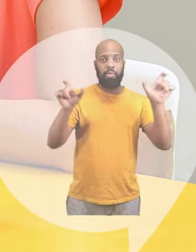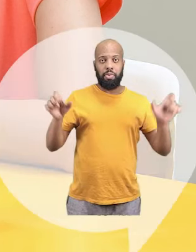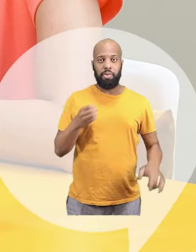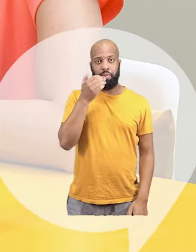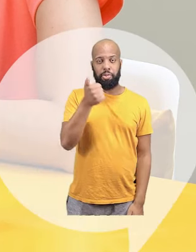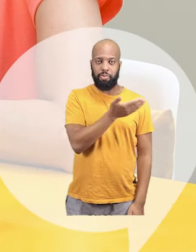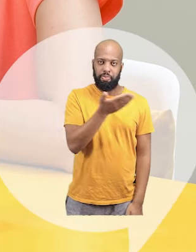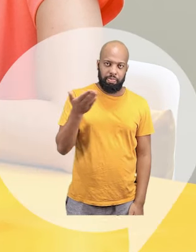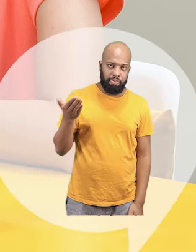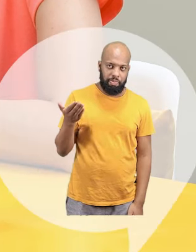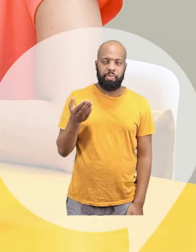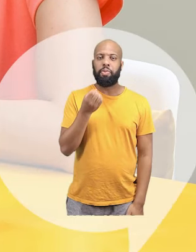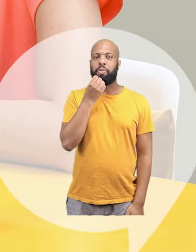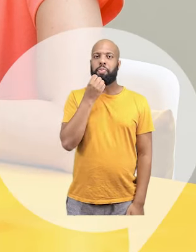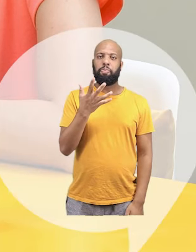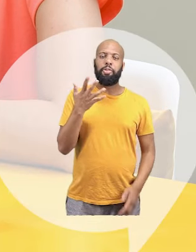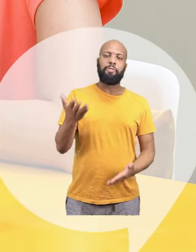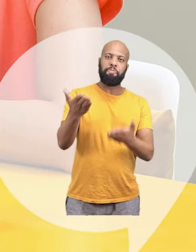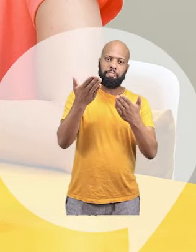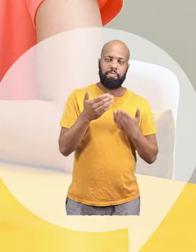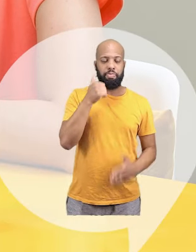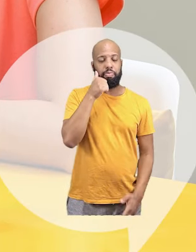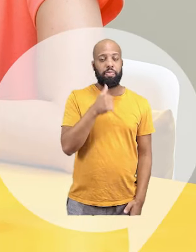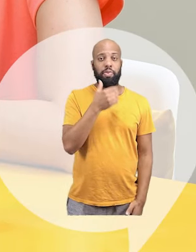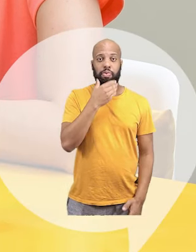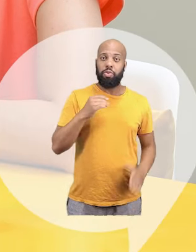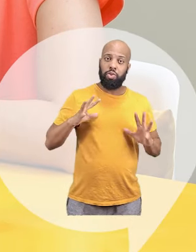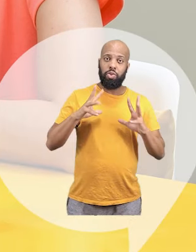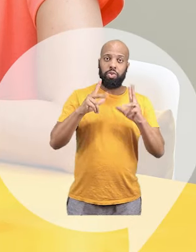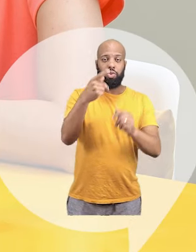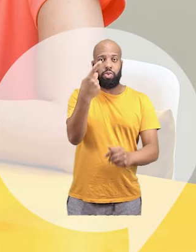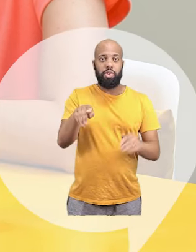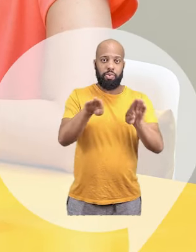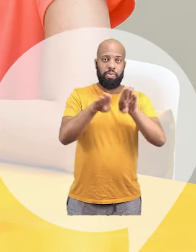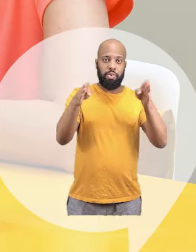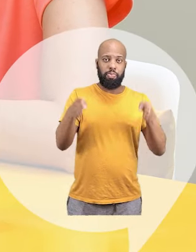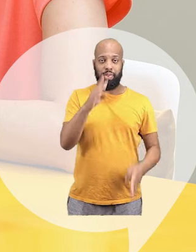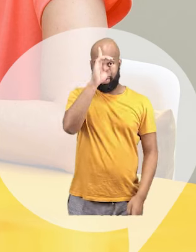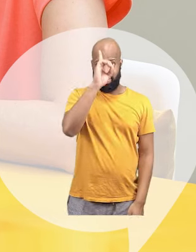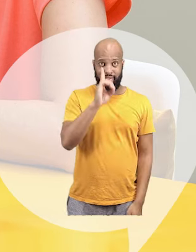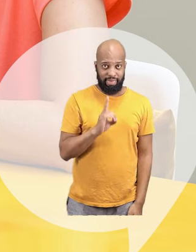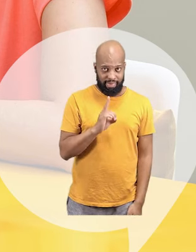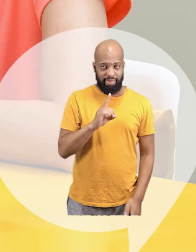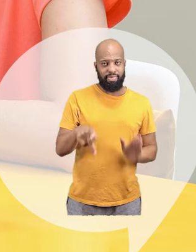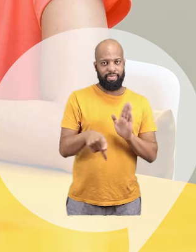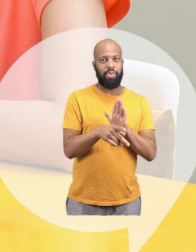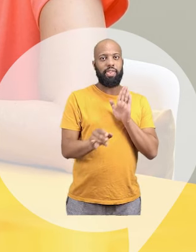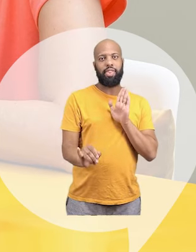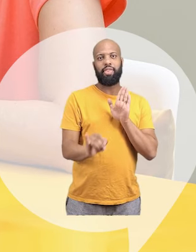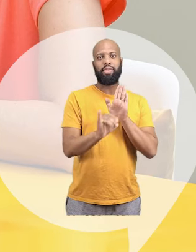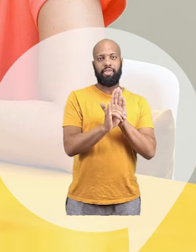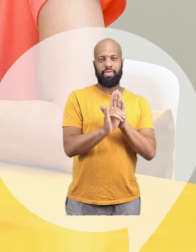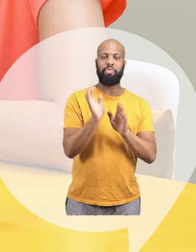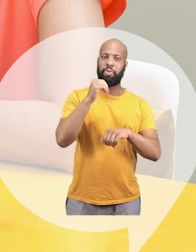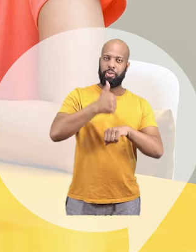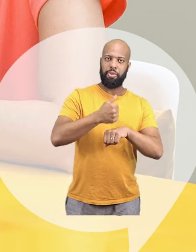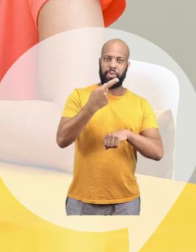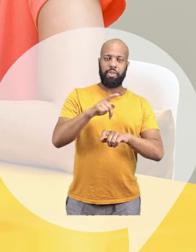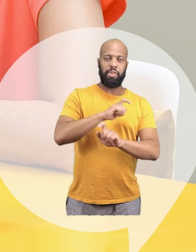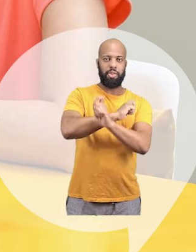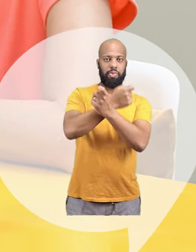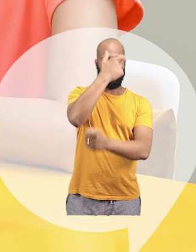E aí gente boa tudo bem com vocês sejam todas bem-vindas e bem-vindos ao mesmo Amarelo nosso podcast aqui da Diretoria